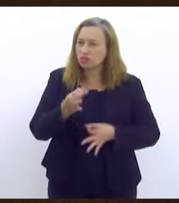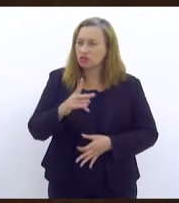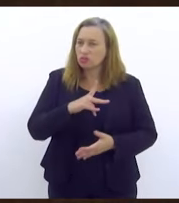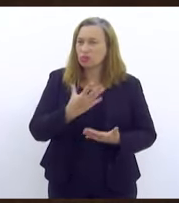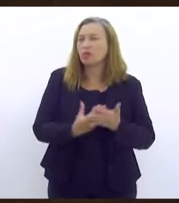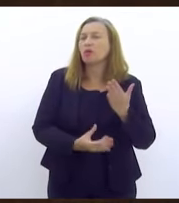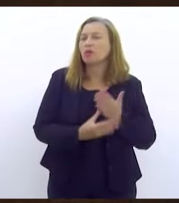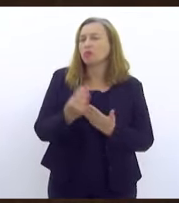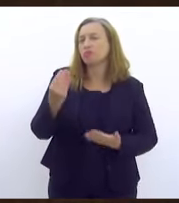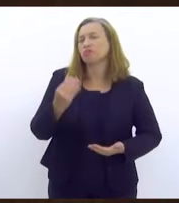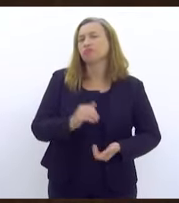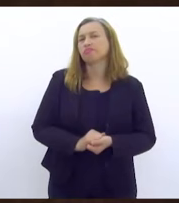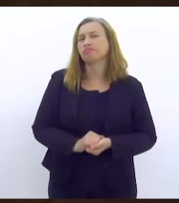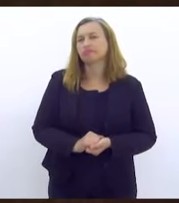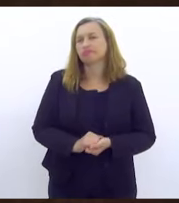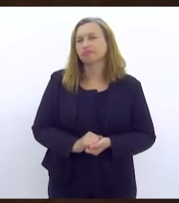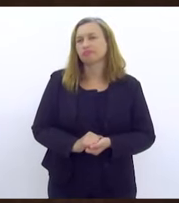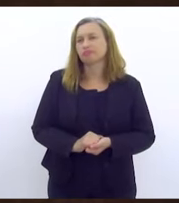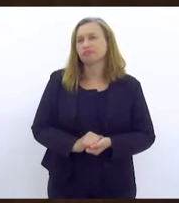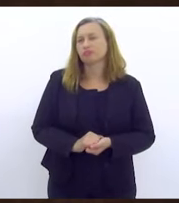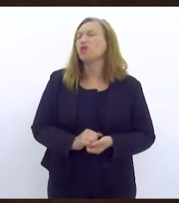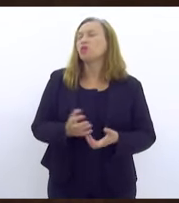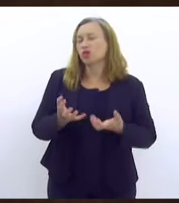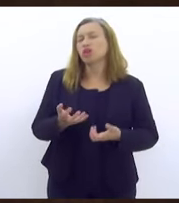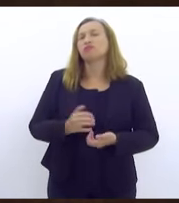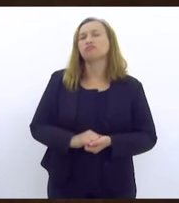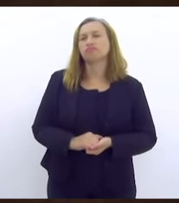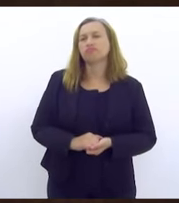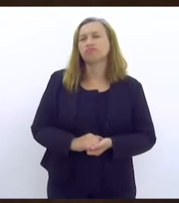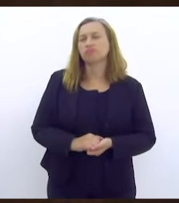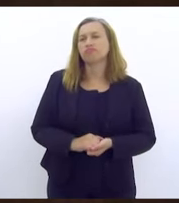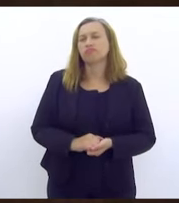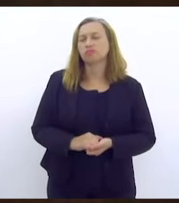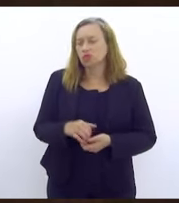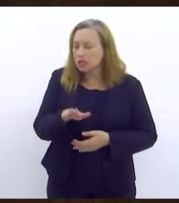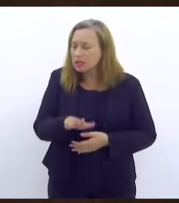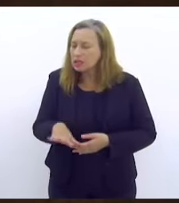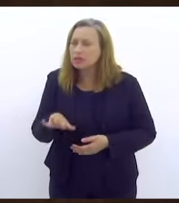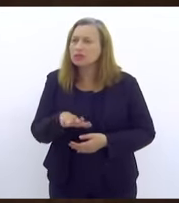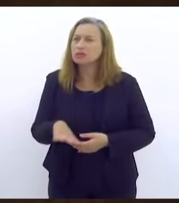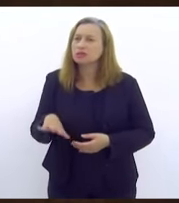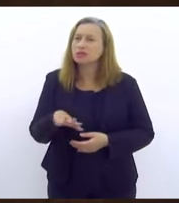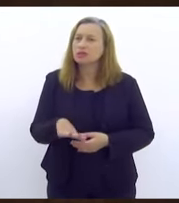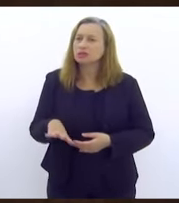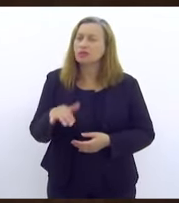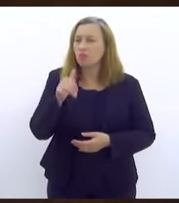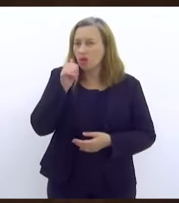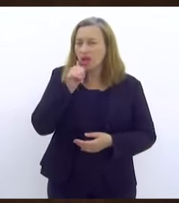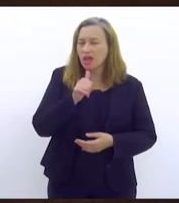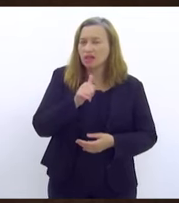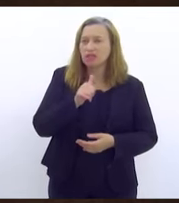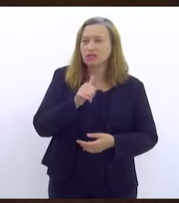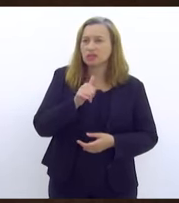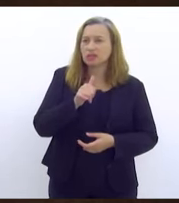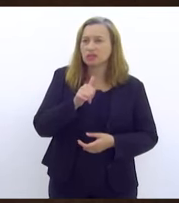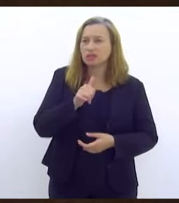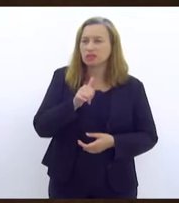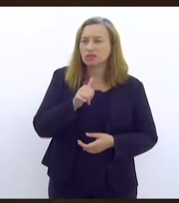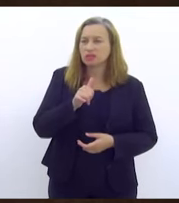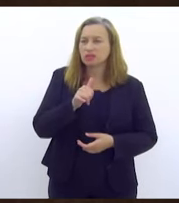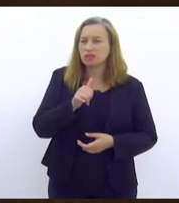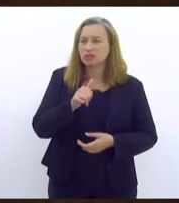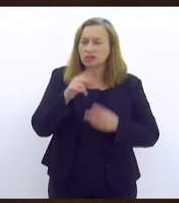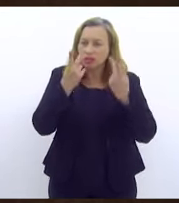mãos. Ah, eu ia querer fazer. Trata-se de crianças, de mulheres, de seres